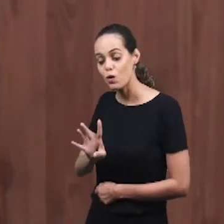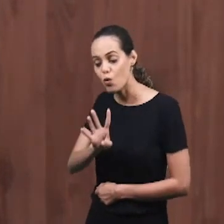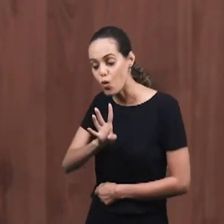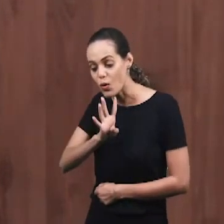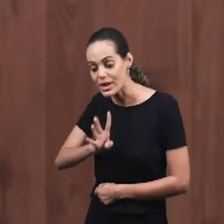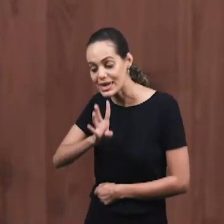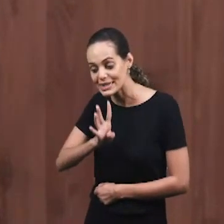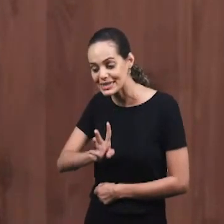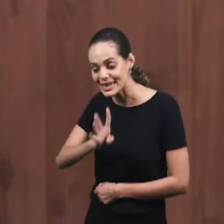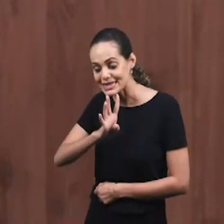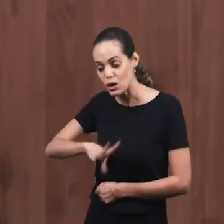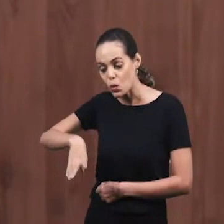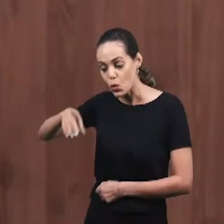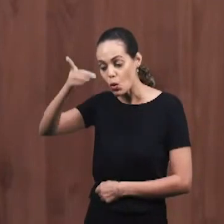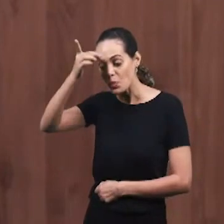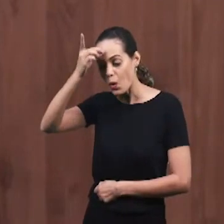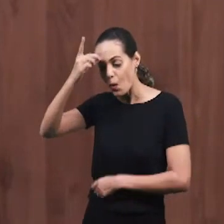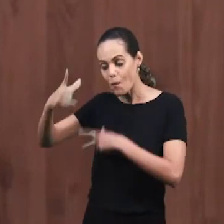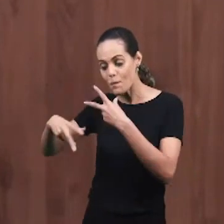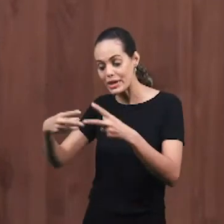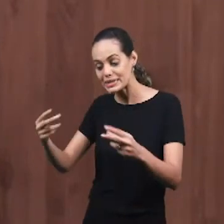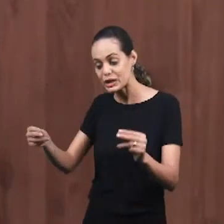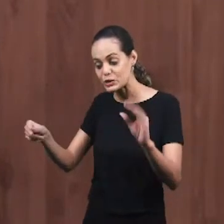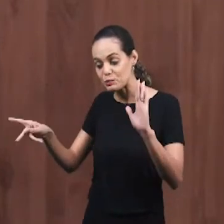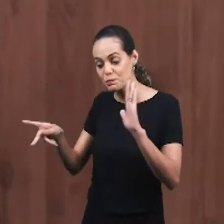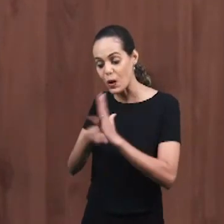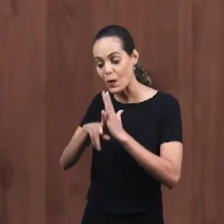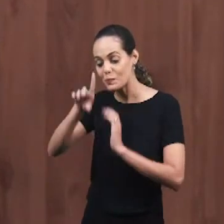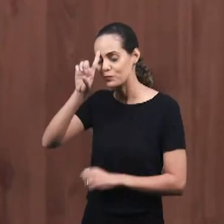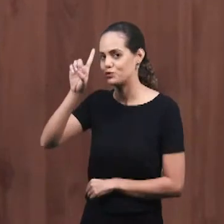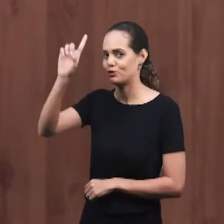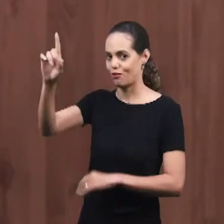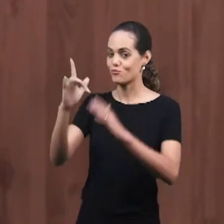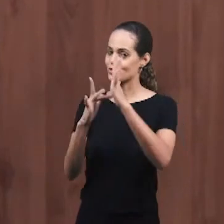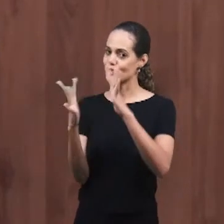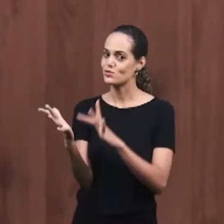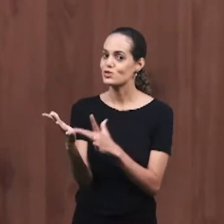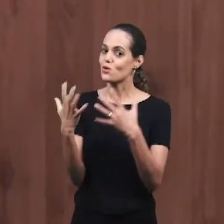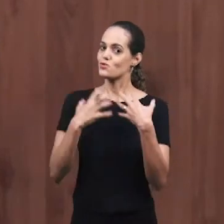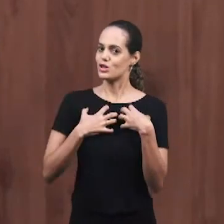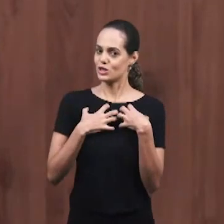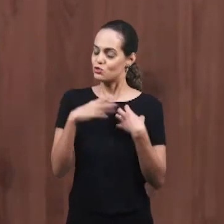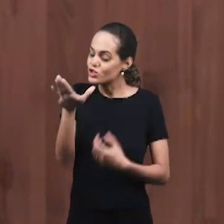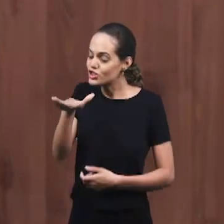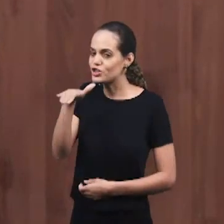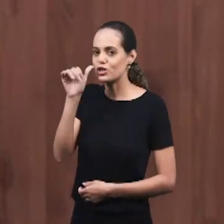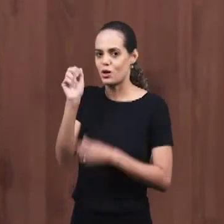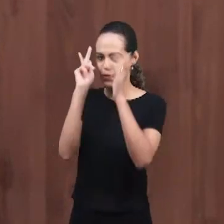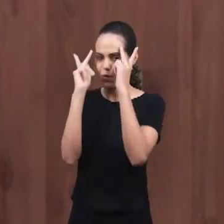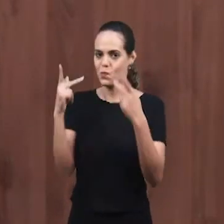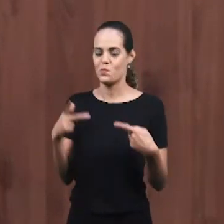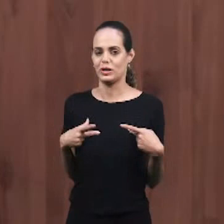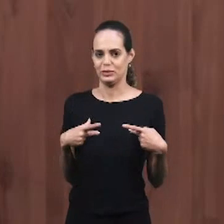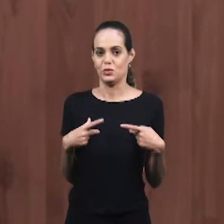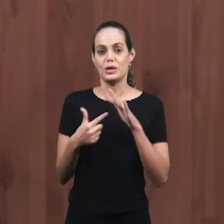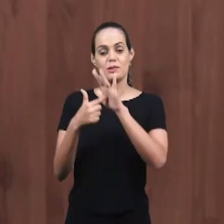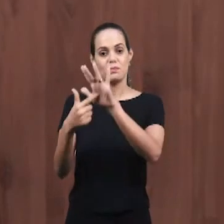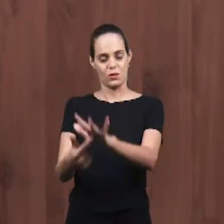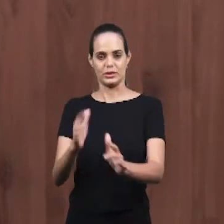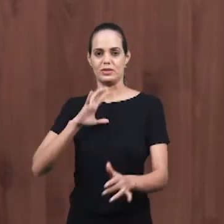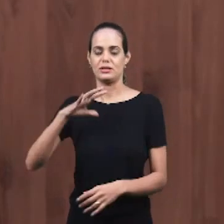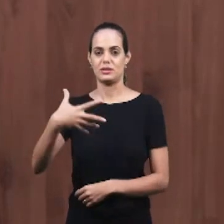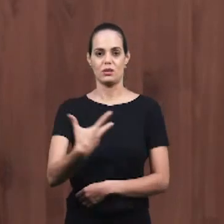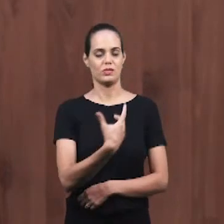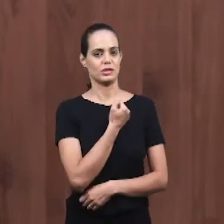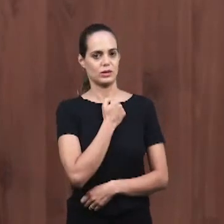se tu conheceras o dom de Deus. É a maneira como o Senhor Jesus chama o homem, apresentando ao homem